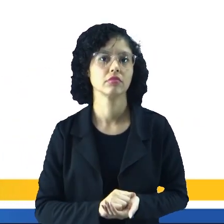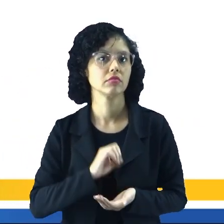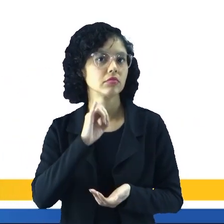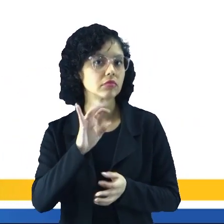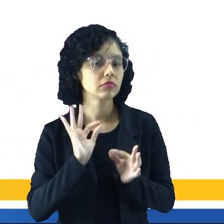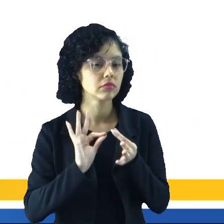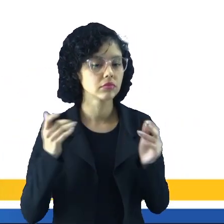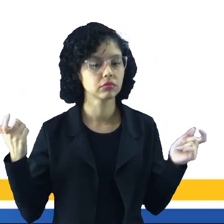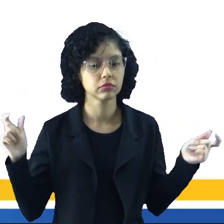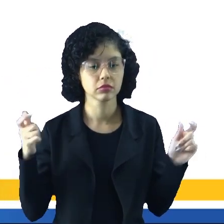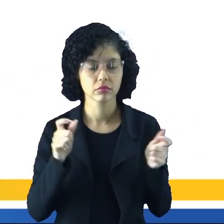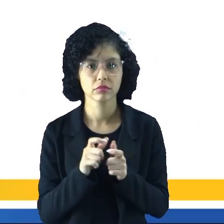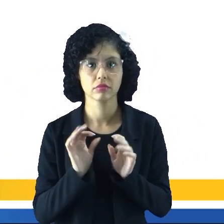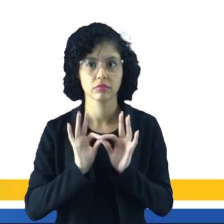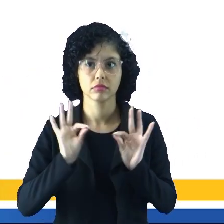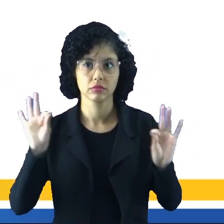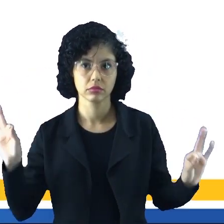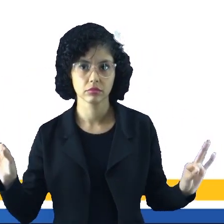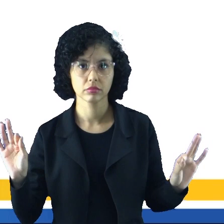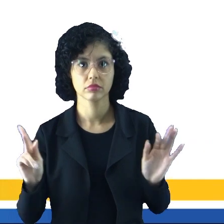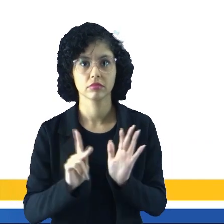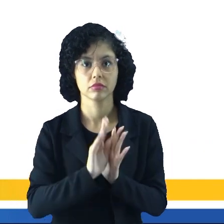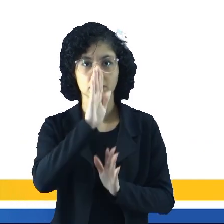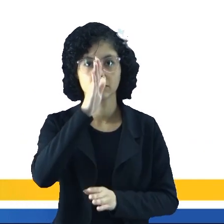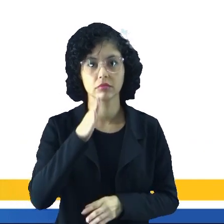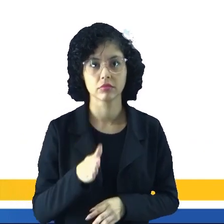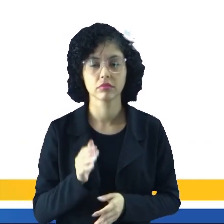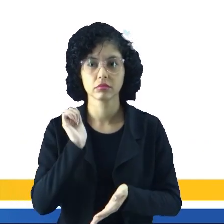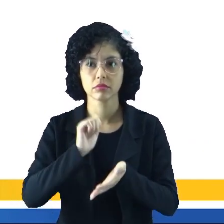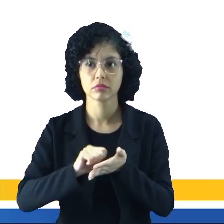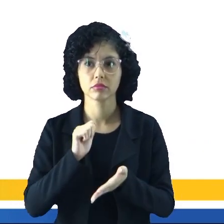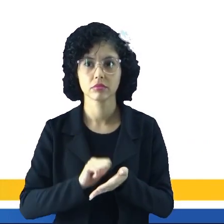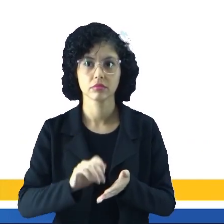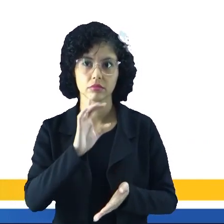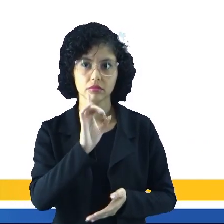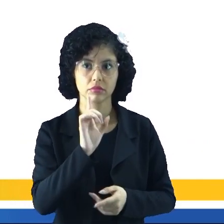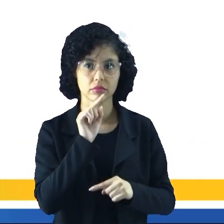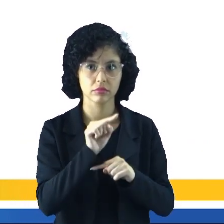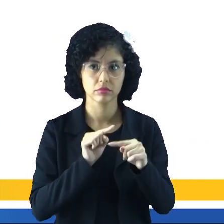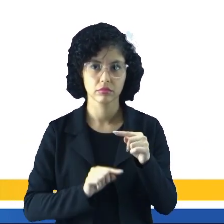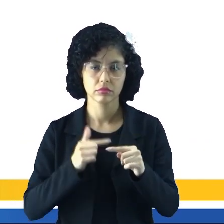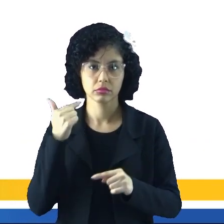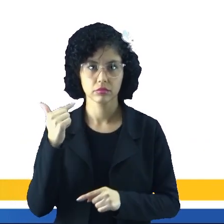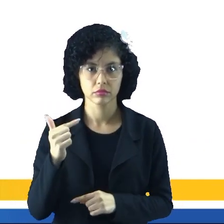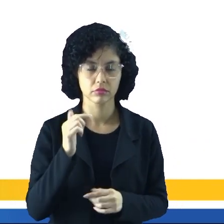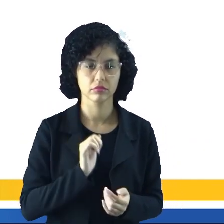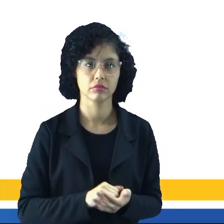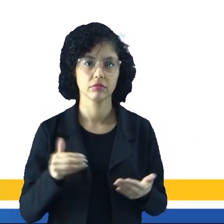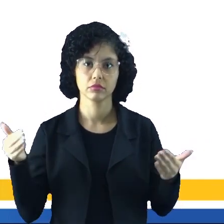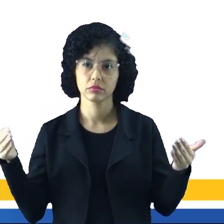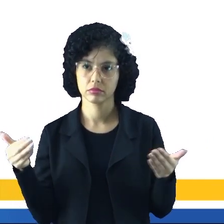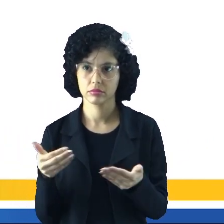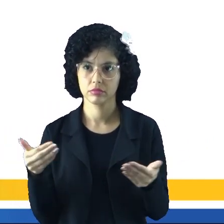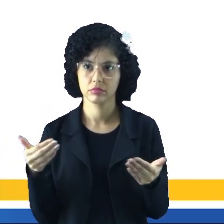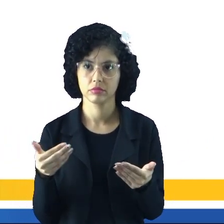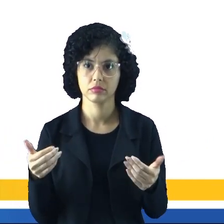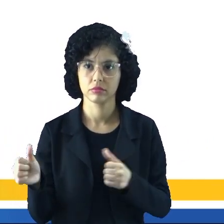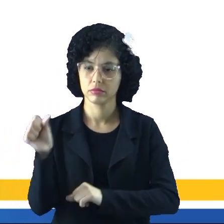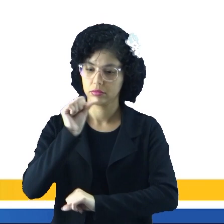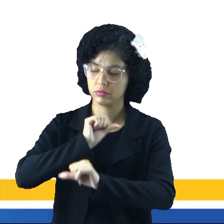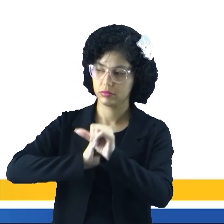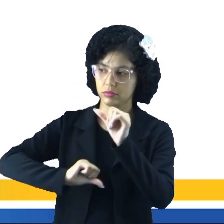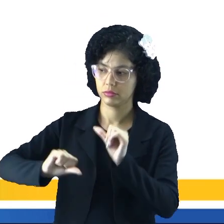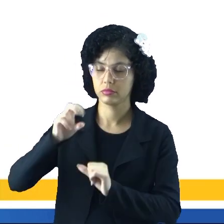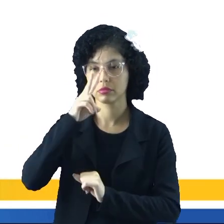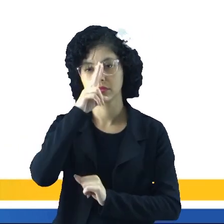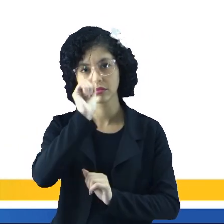Se você diminuir a distância pela metade, escrever D dividido para 2, agora vai acontecer o inverso.